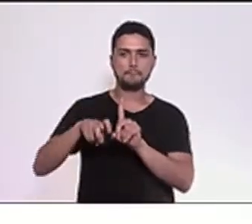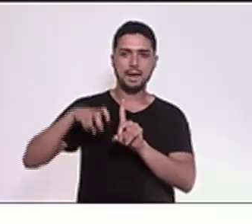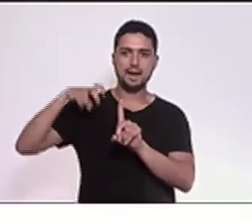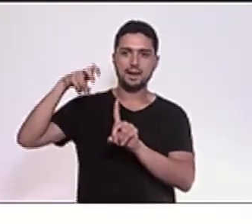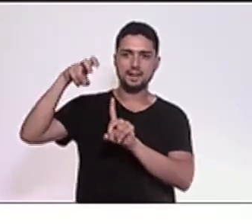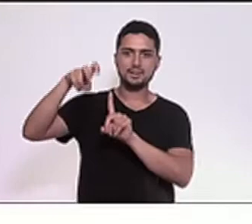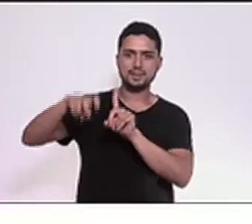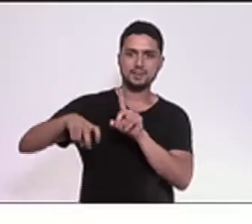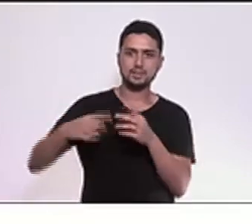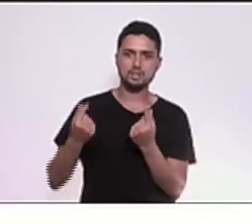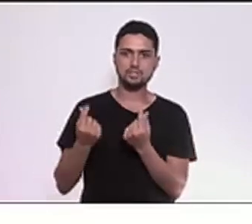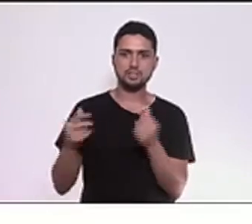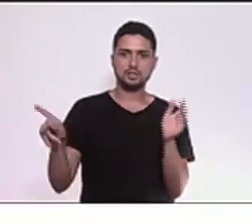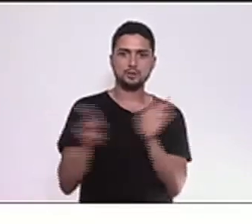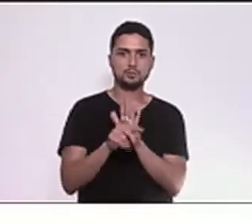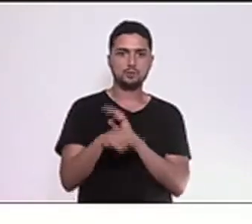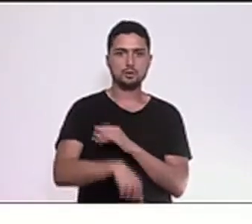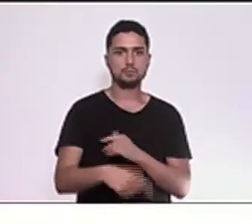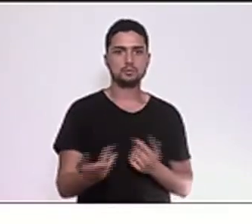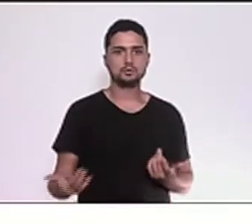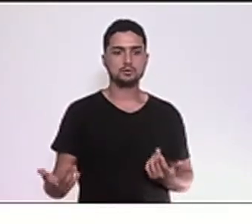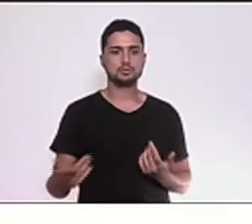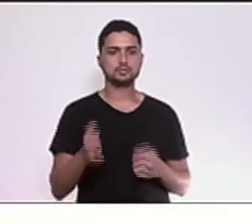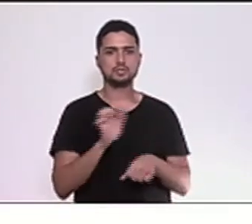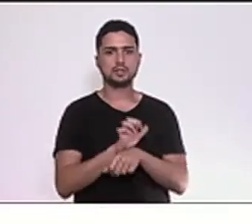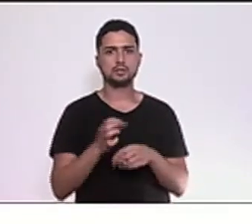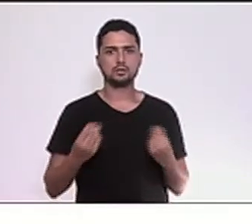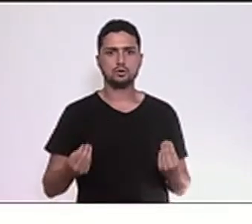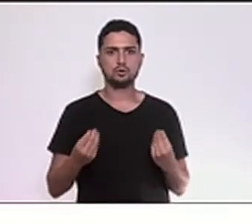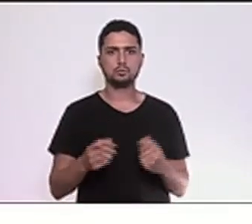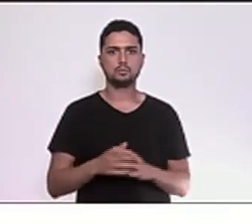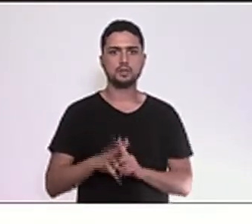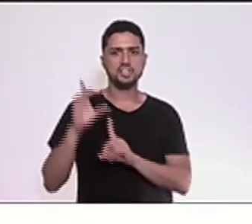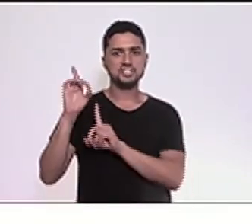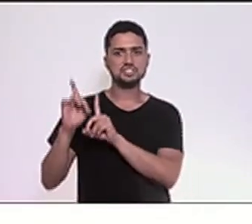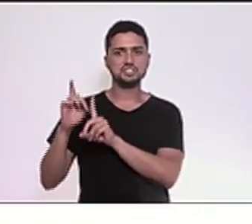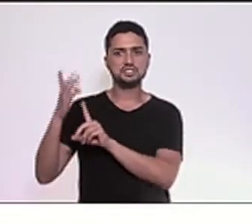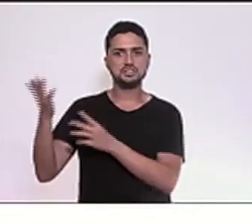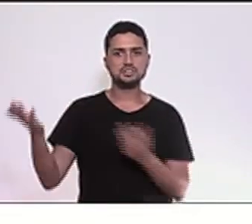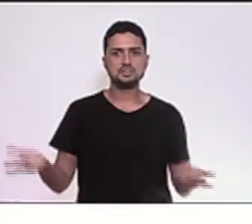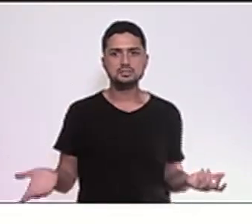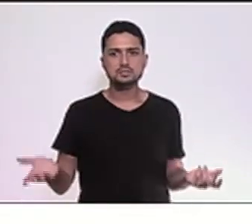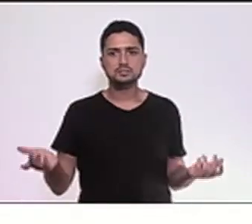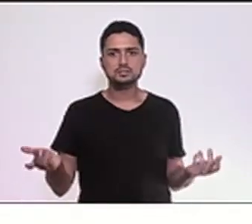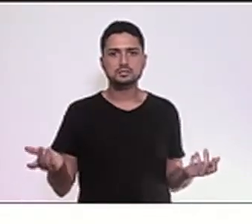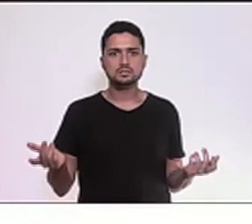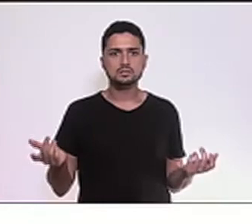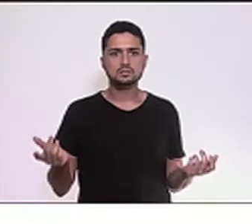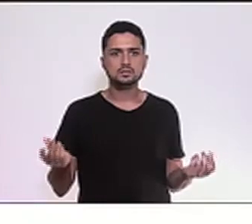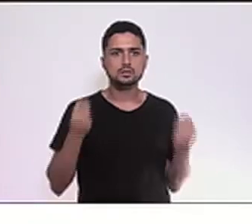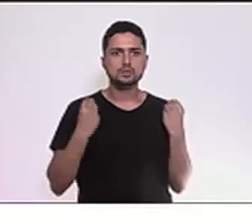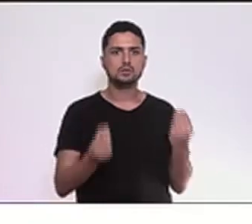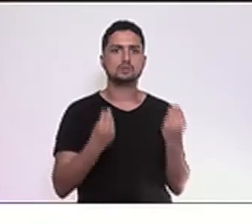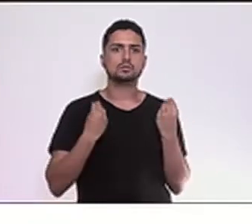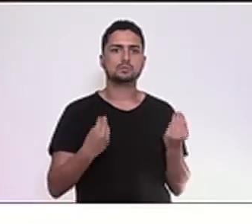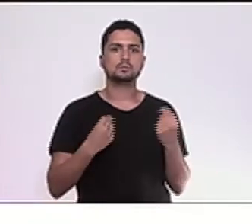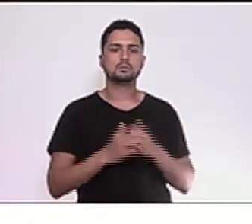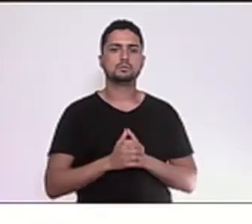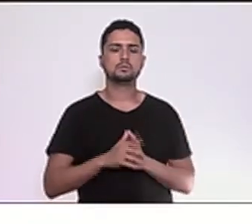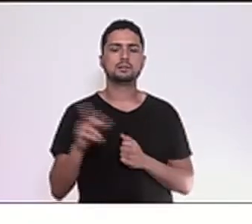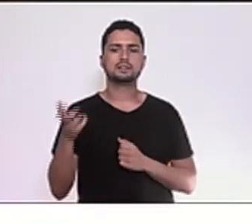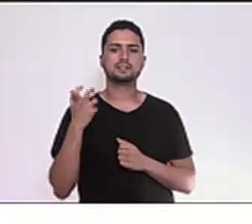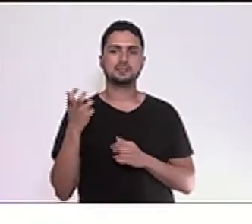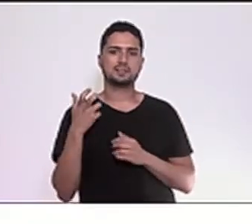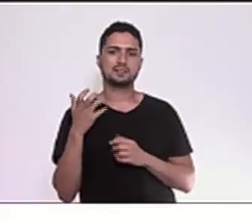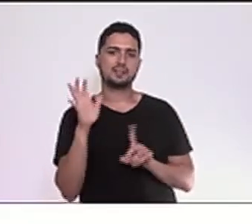com as verbas do nosso estado, com o erário público. É brincadeira. E quer passar para a